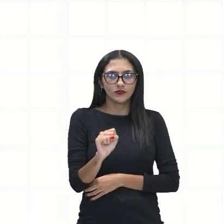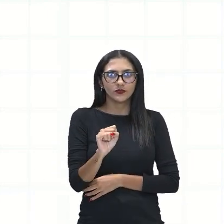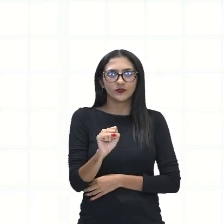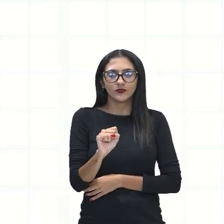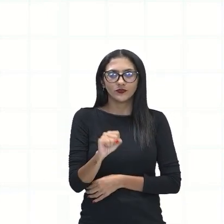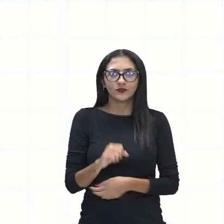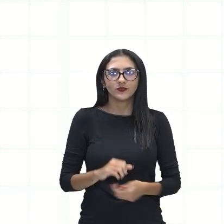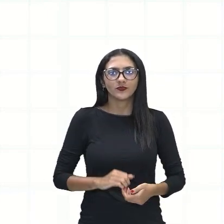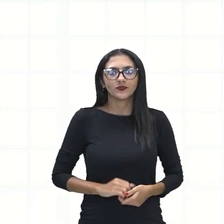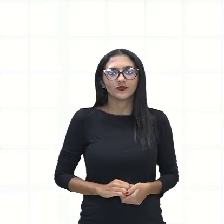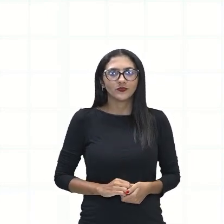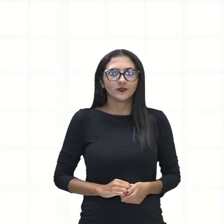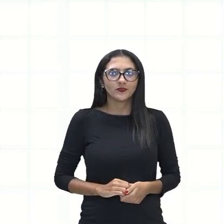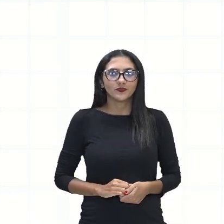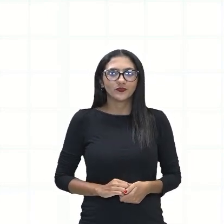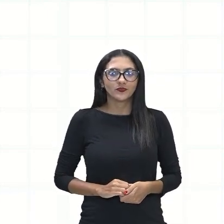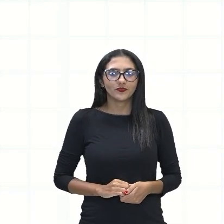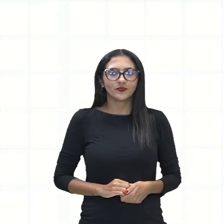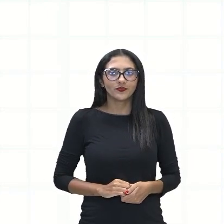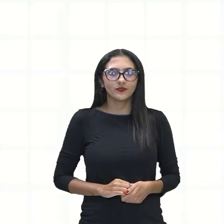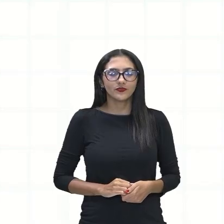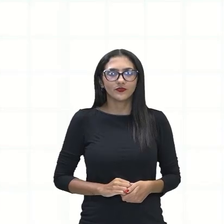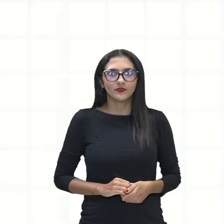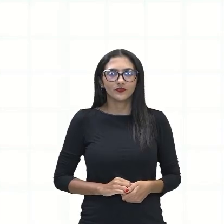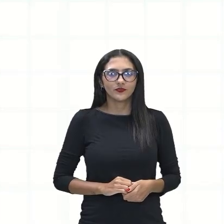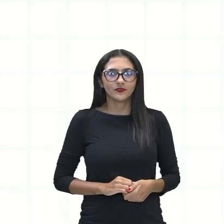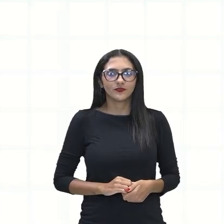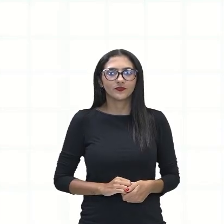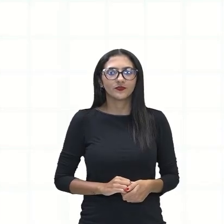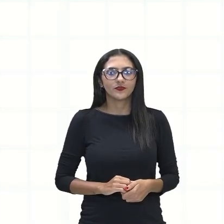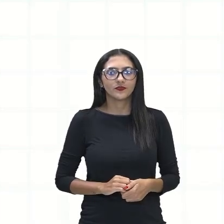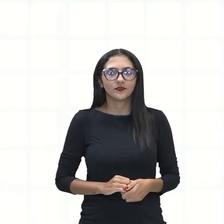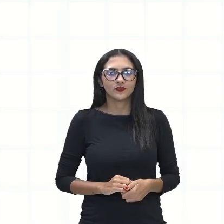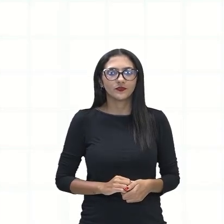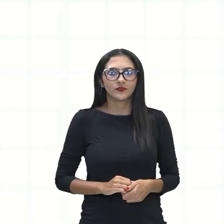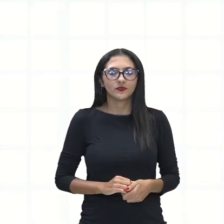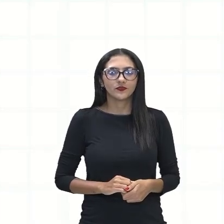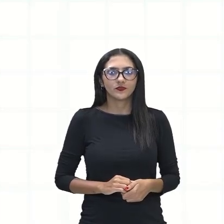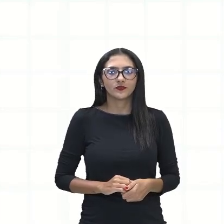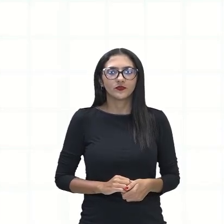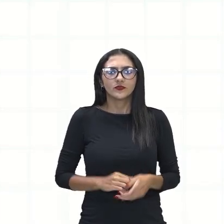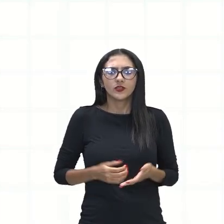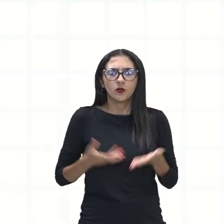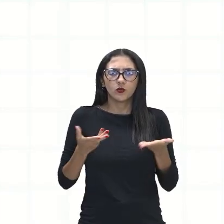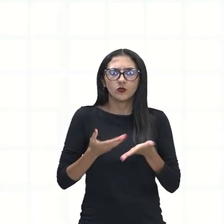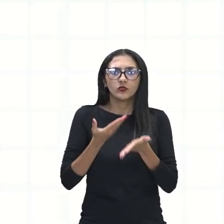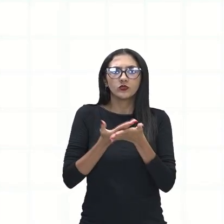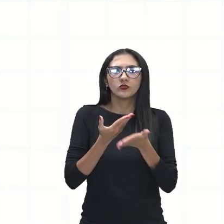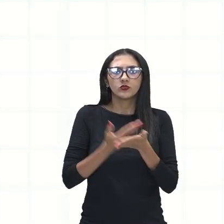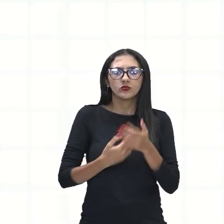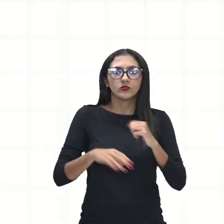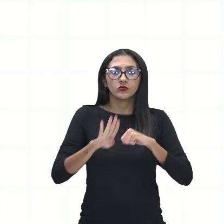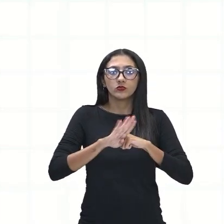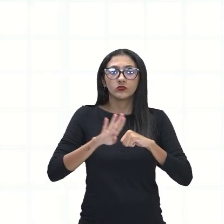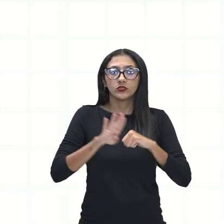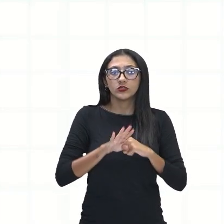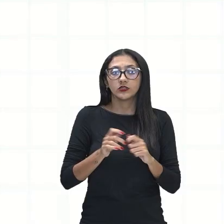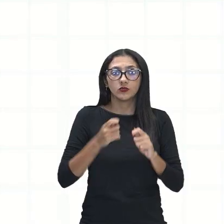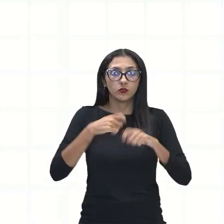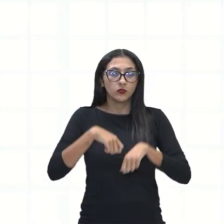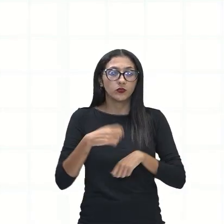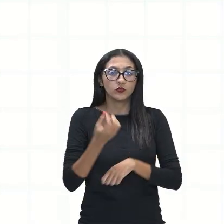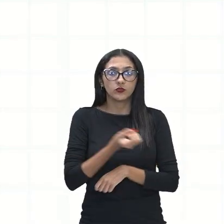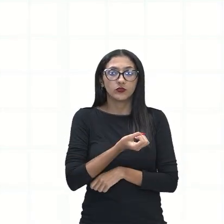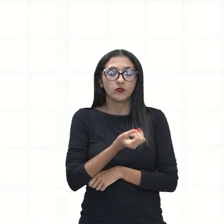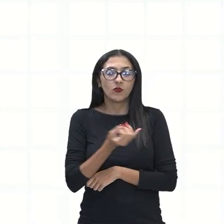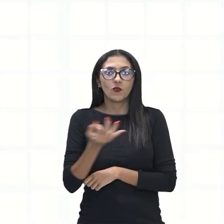IES, ok? Então, a nossa aula aqui sobre substantivos contáveis,